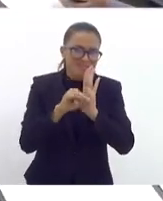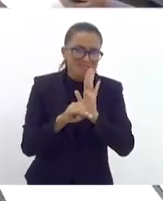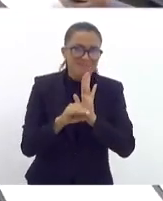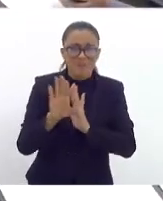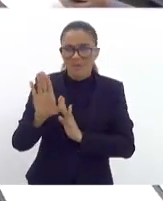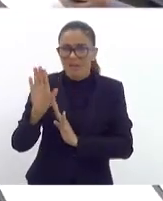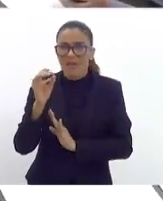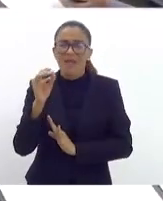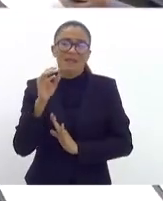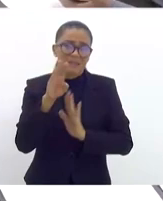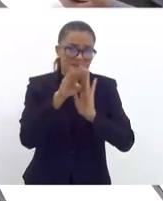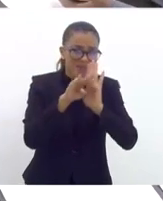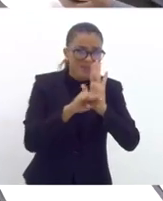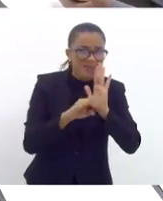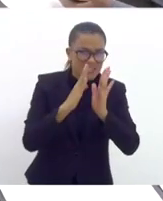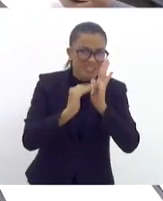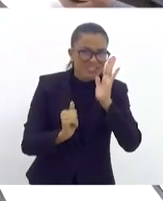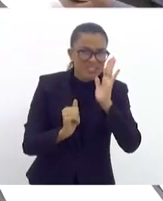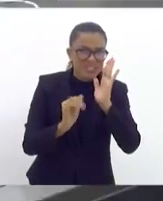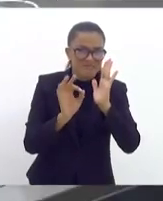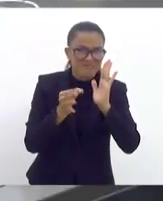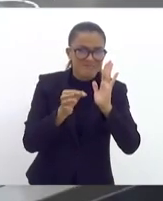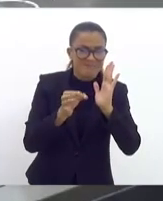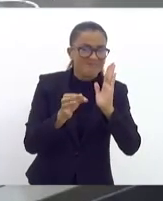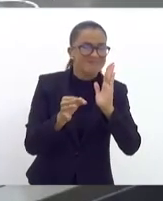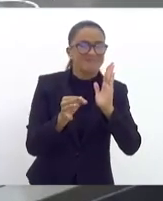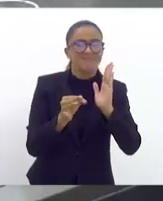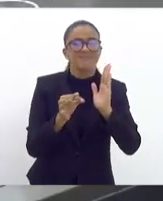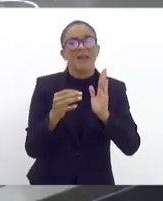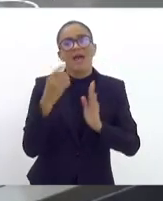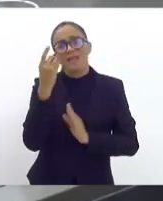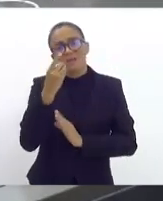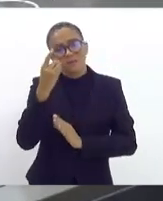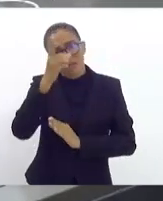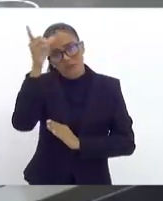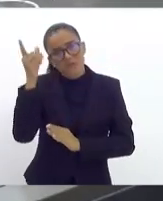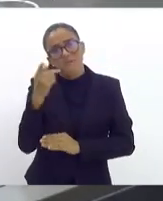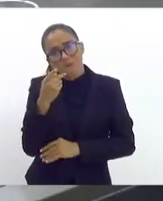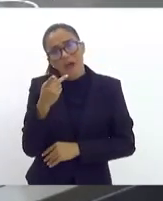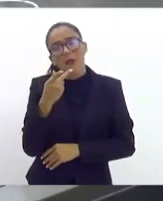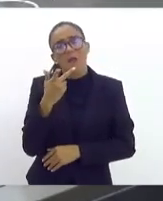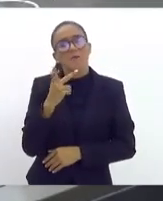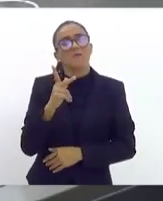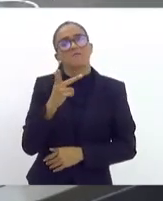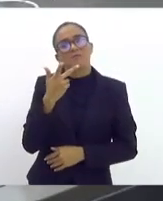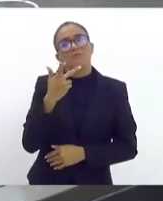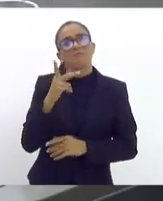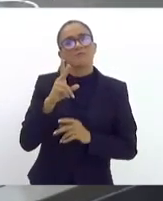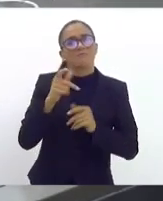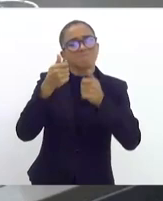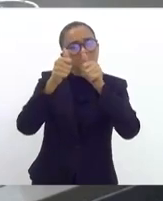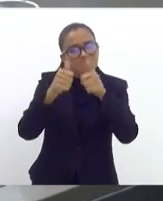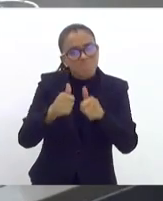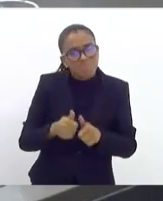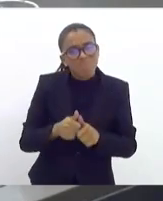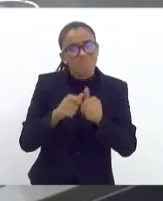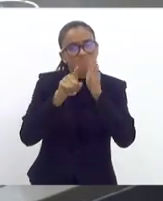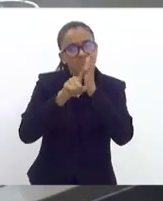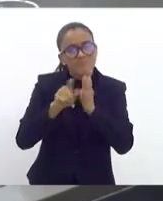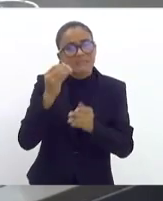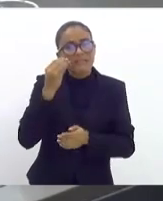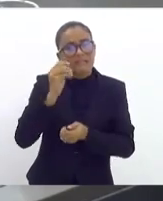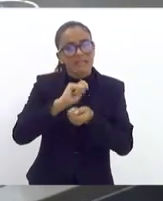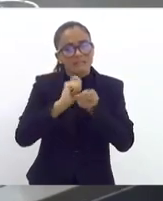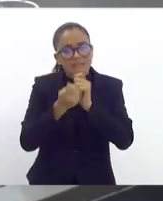Vamos tirar de pauta E aí Deputado municipal está funcionando como titular da comissão tirar de pauta a gente promove essa